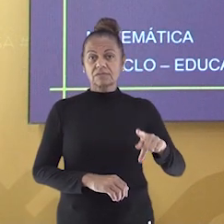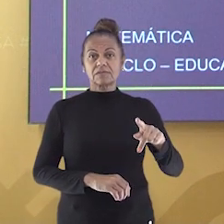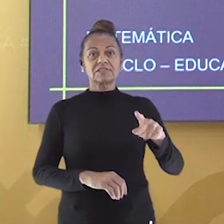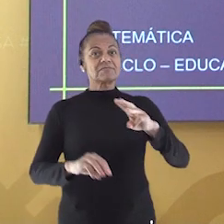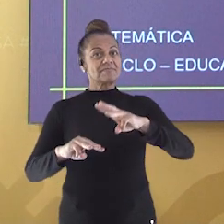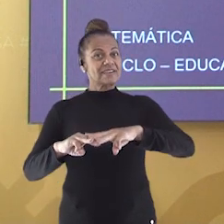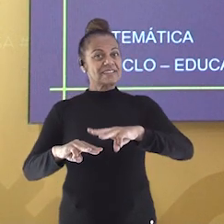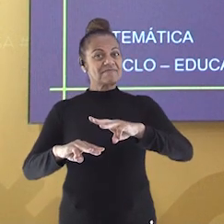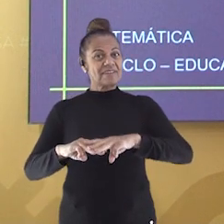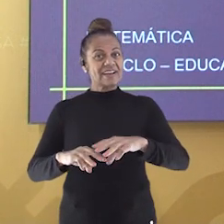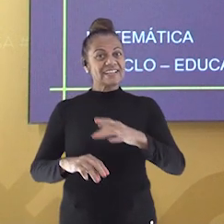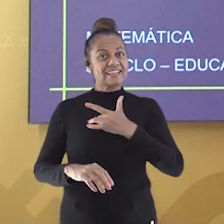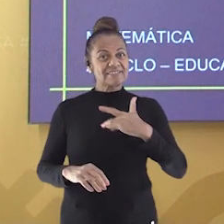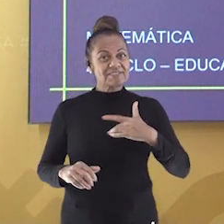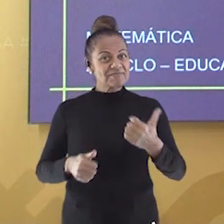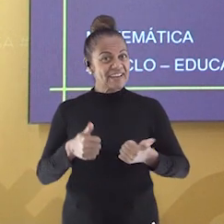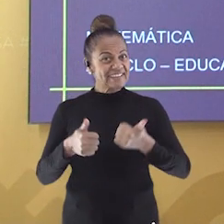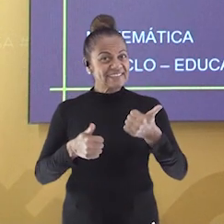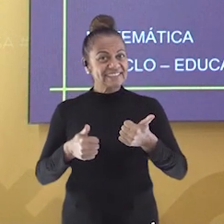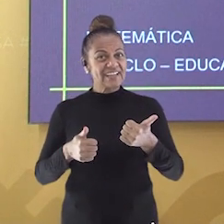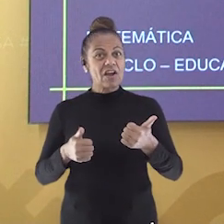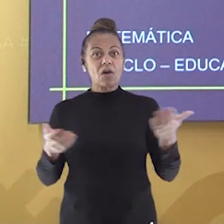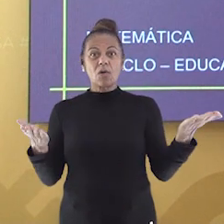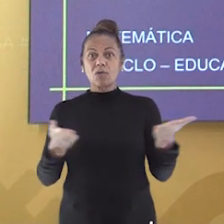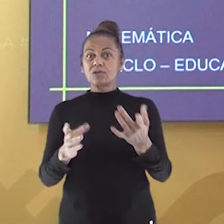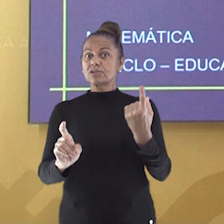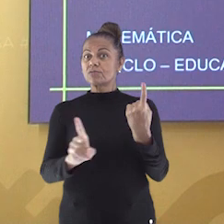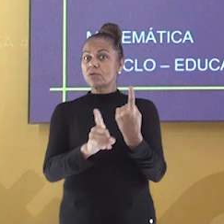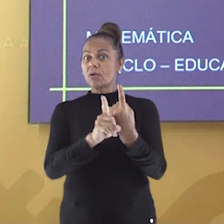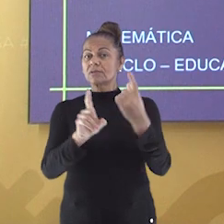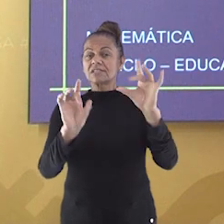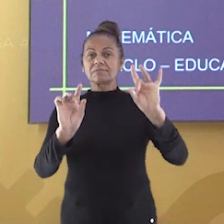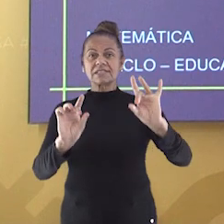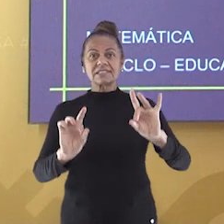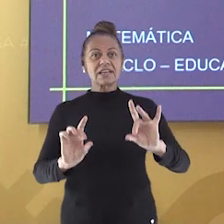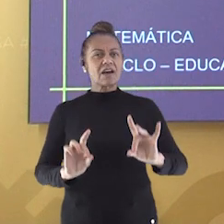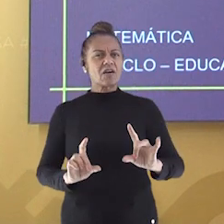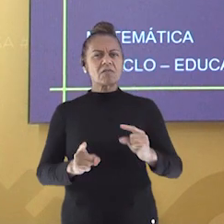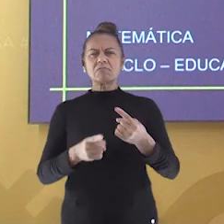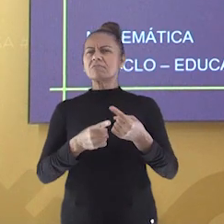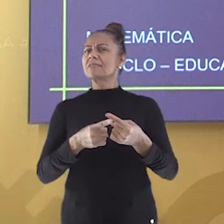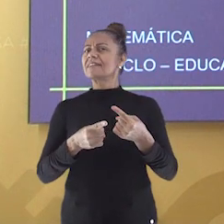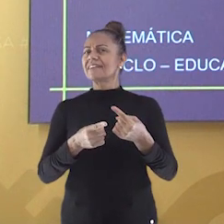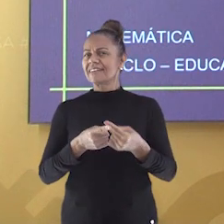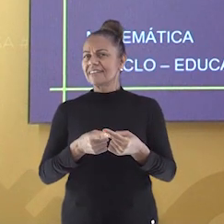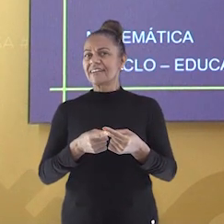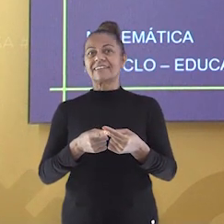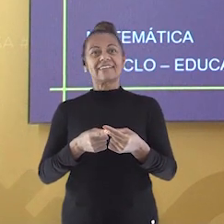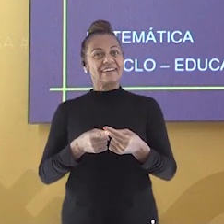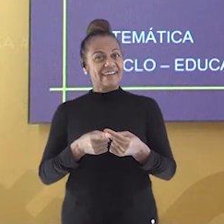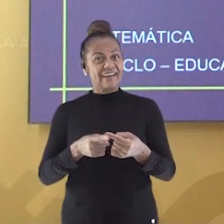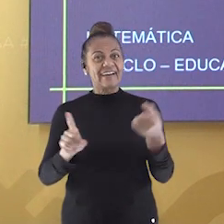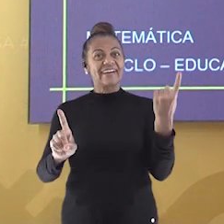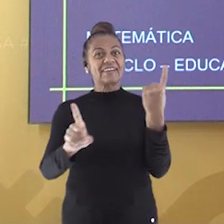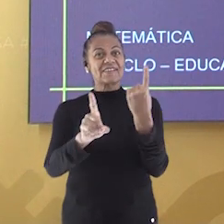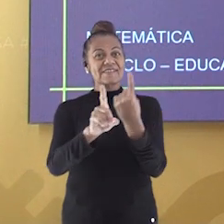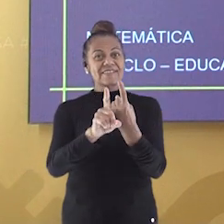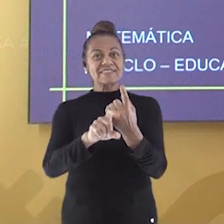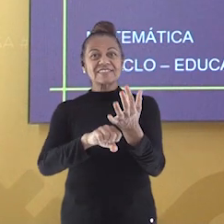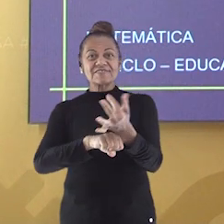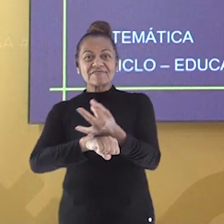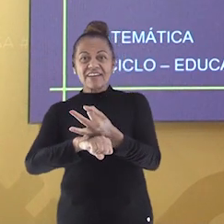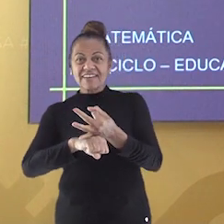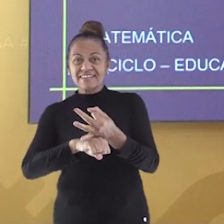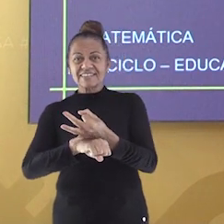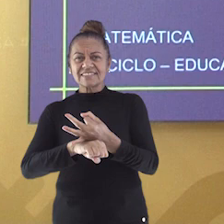encontro especial. Especial porque é um encontro de férias. Você já pensou em como a matemática